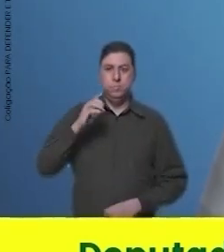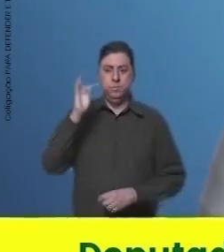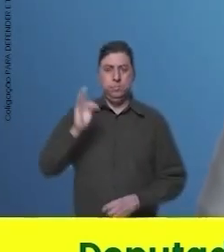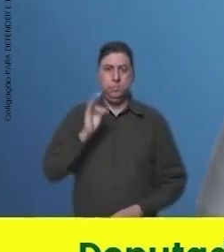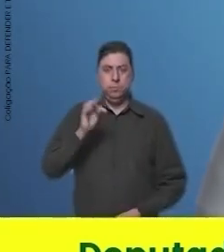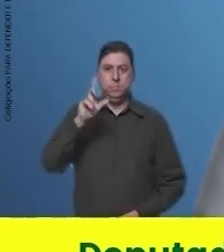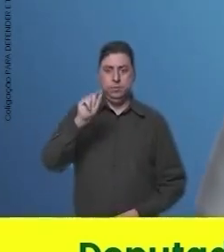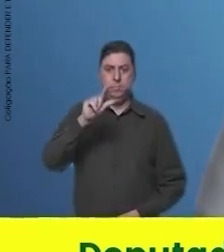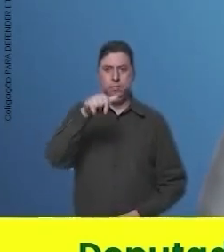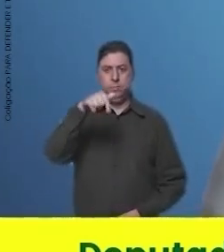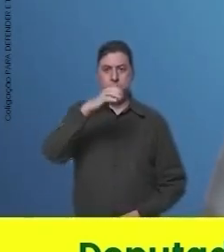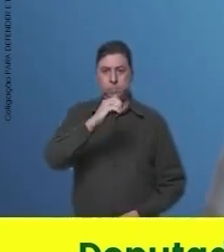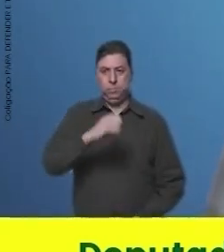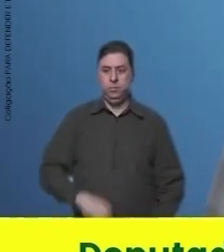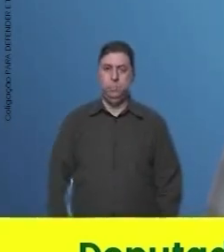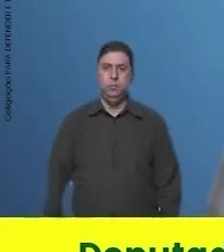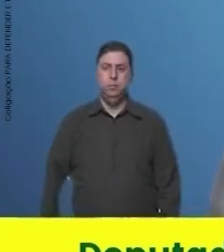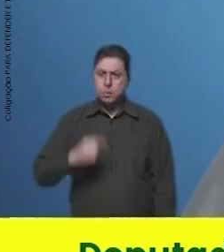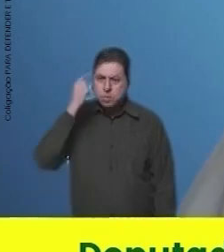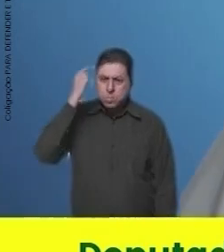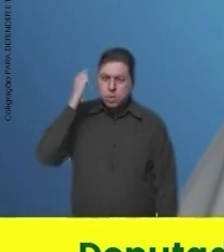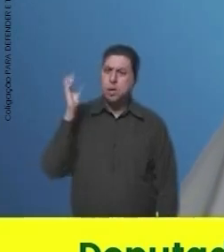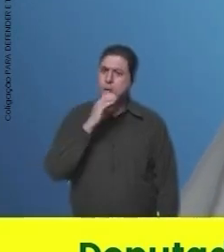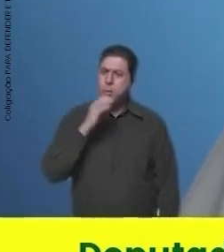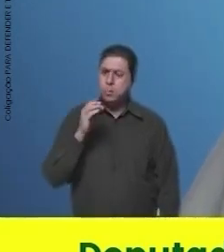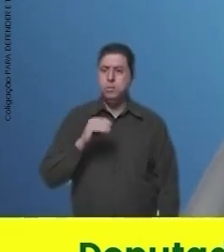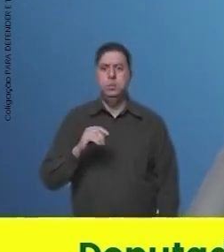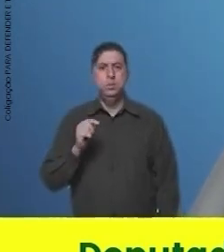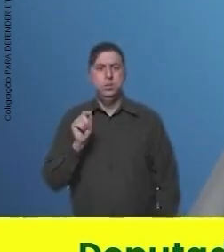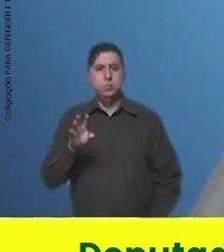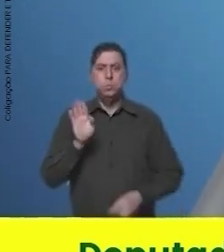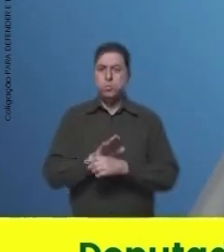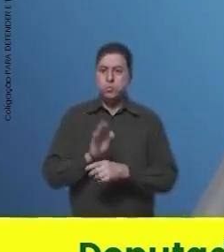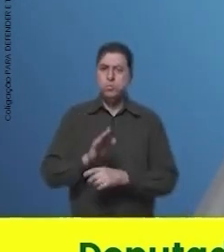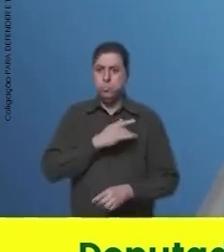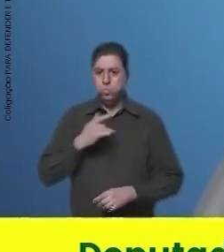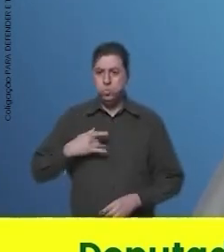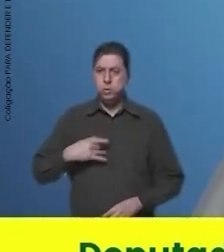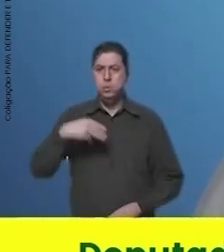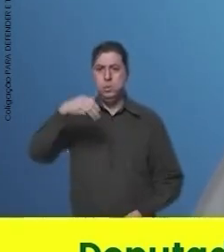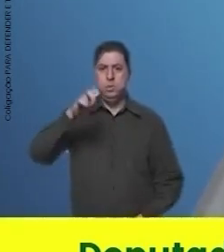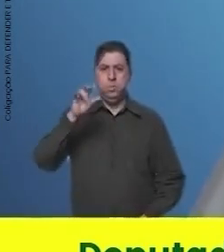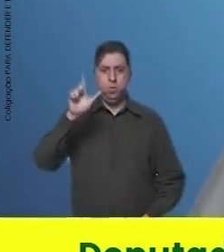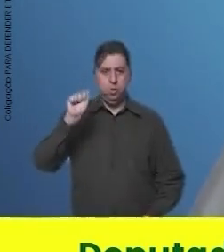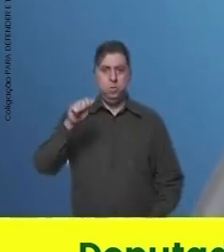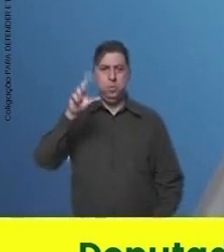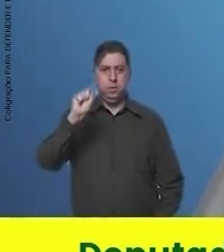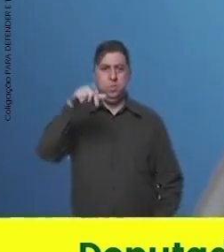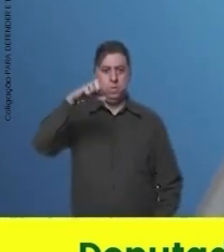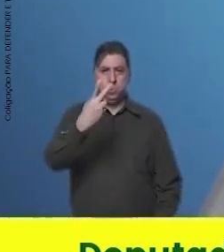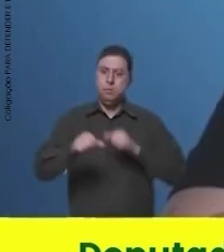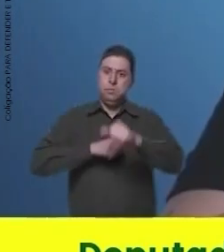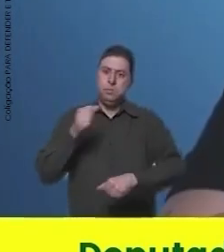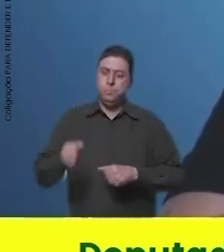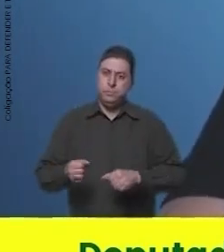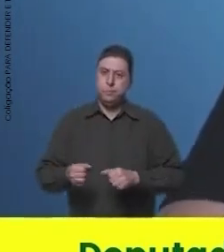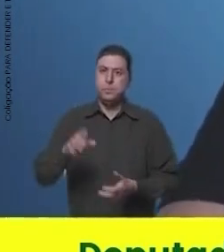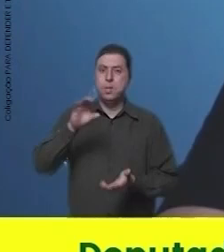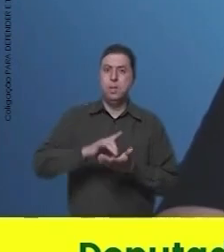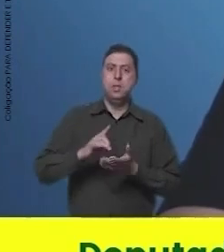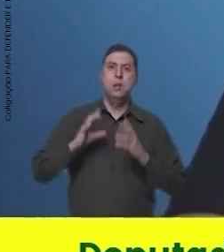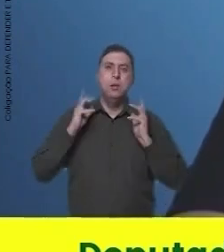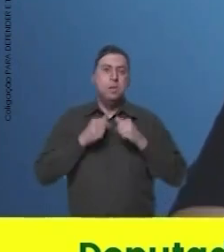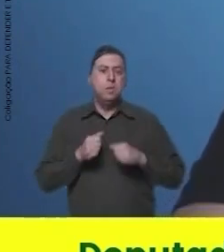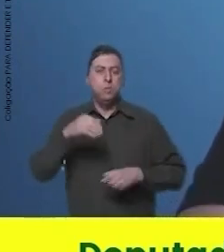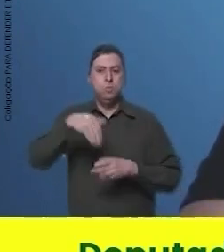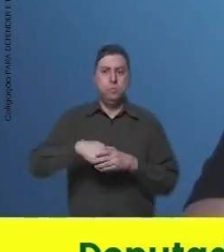Gisele Consuelo, deputada federal, 1060. Pensou em urgência e emergência na saúde? Vota enfermeira Metrangolo, 1092. Para mudança na